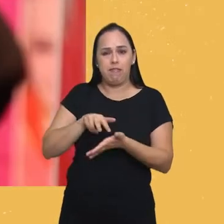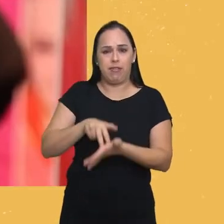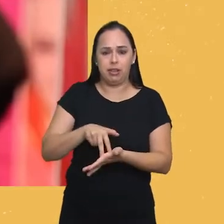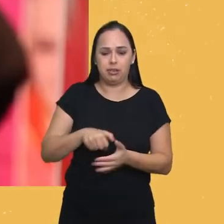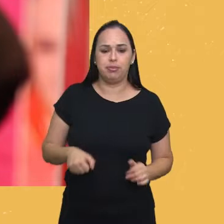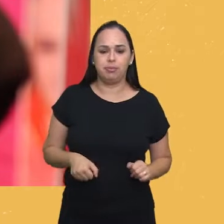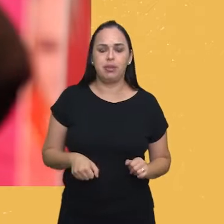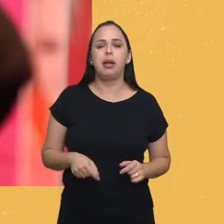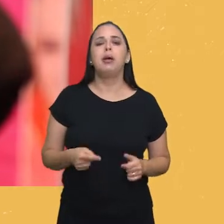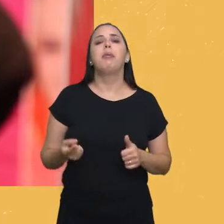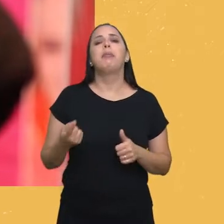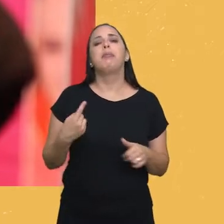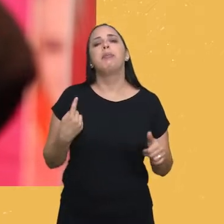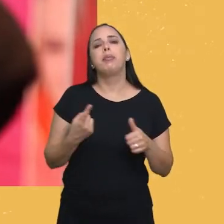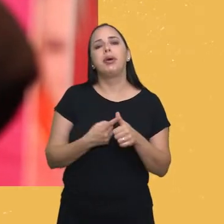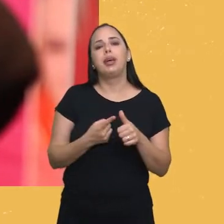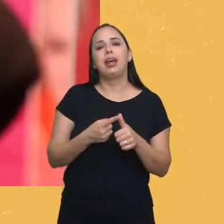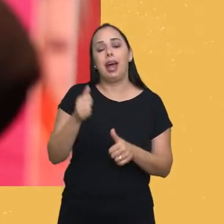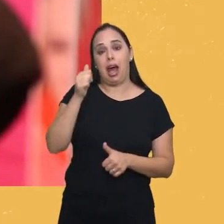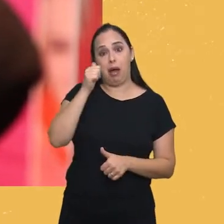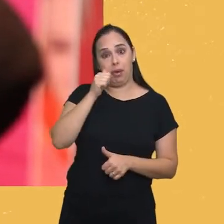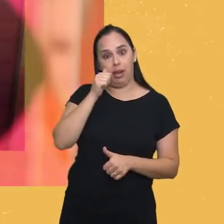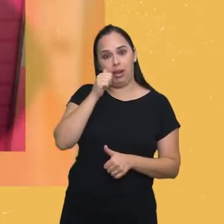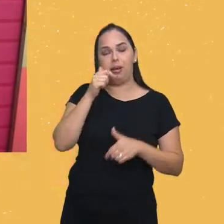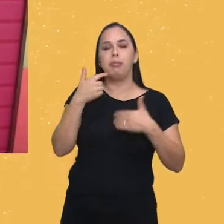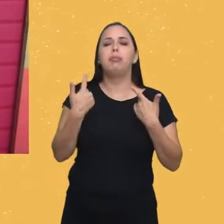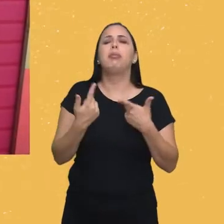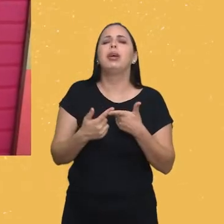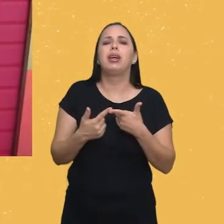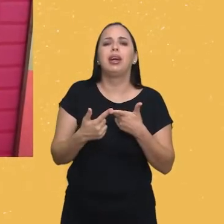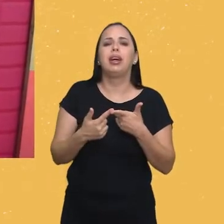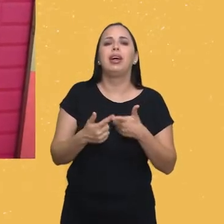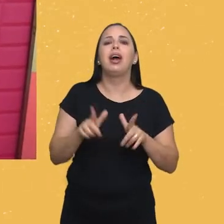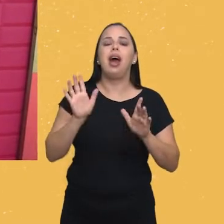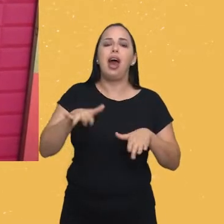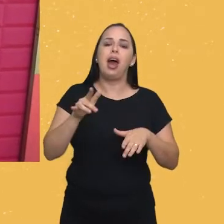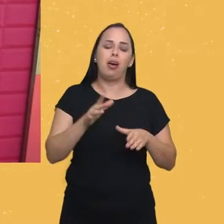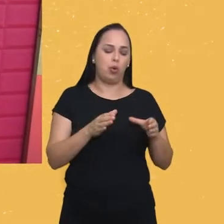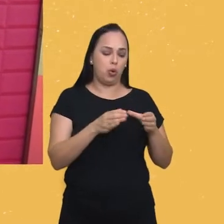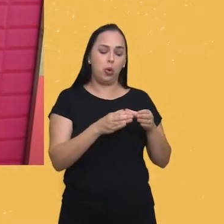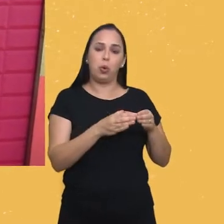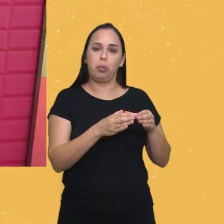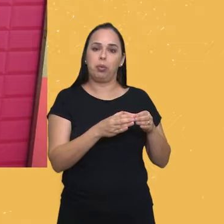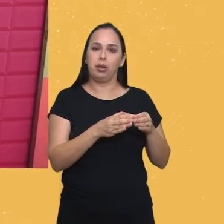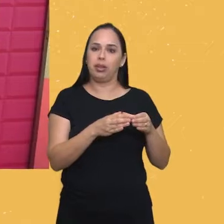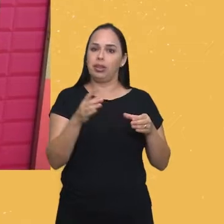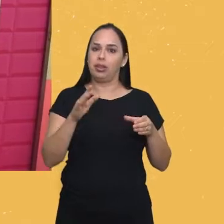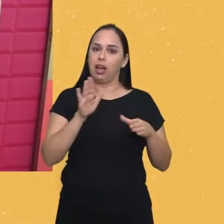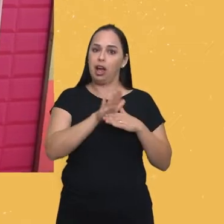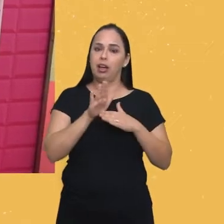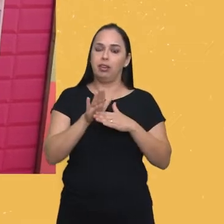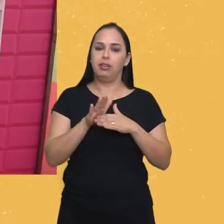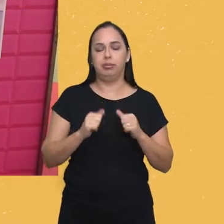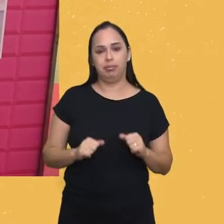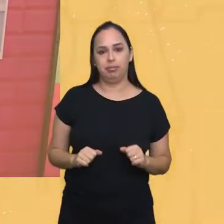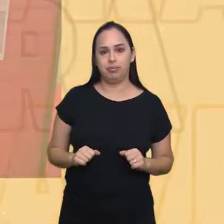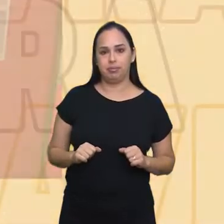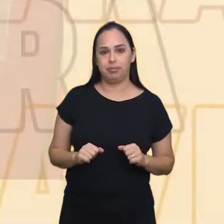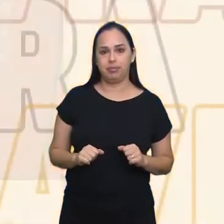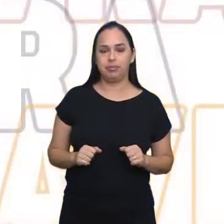primeira coisa que a mulher, na verdade, eu estou falando de mulher porque é o grupo que a gente está oferecendo. É um grupo fechado